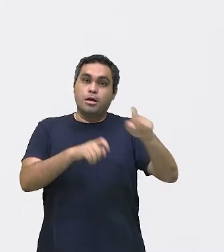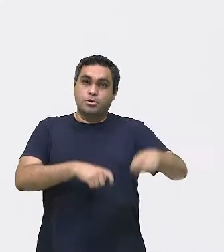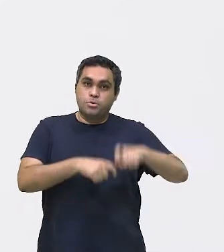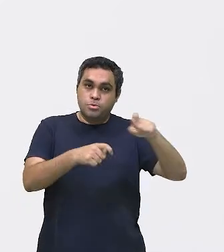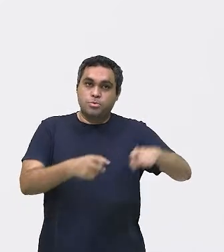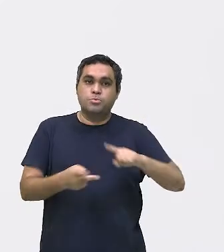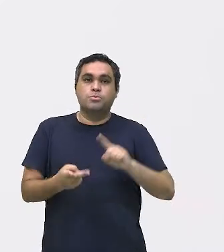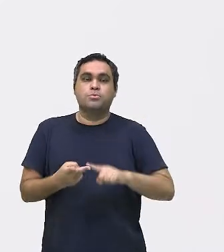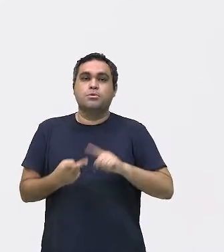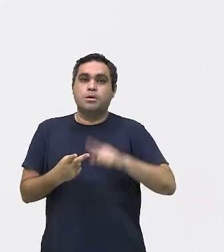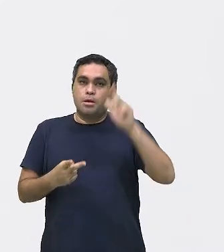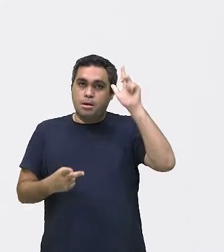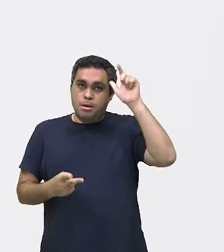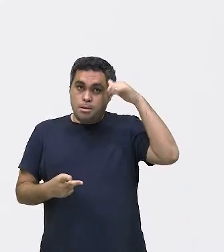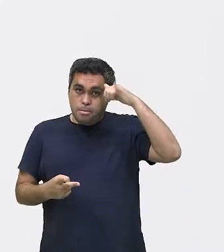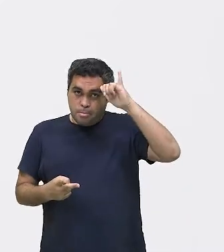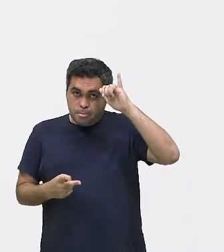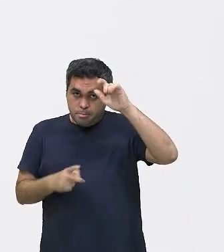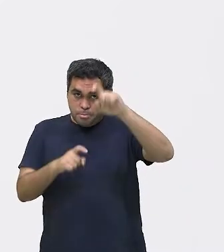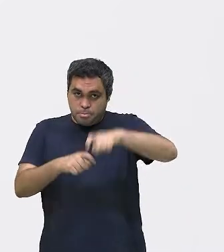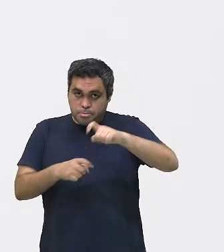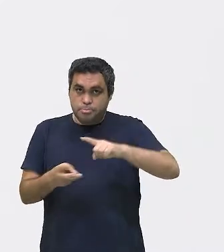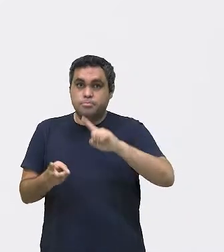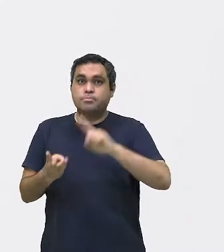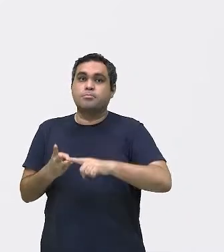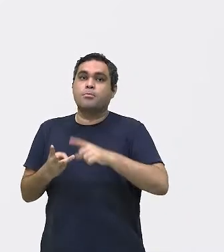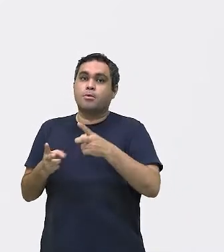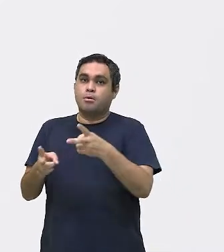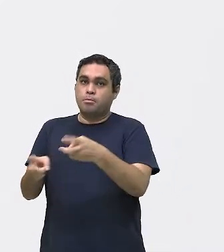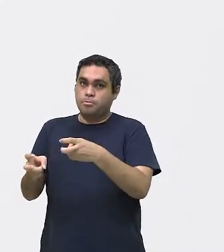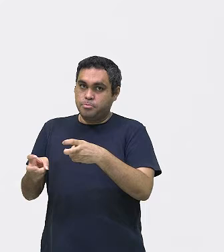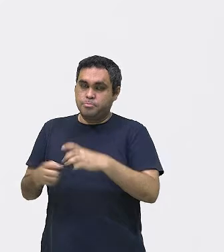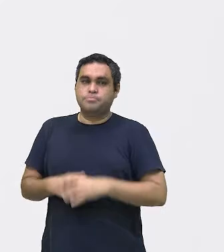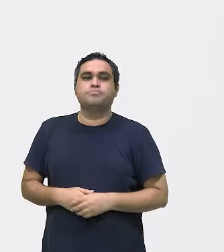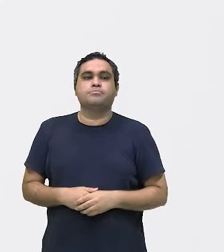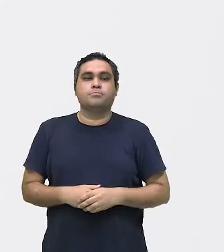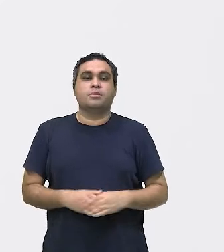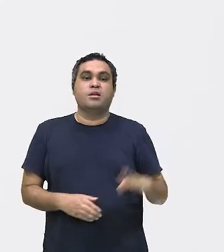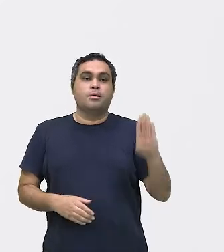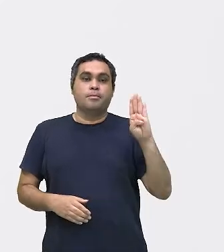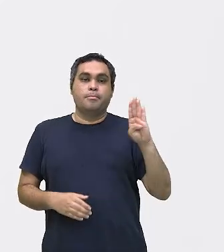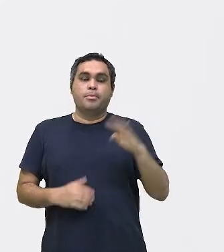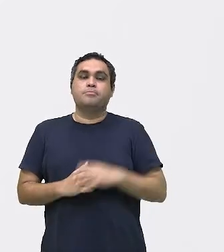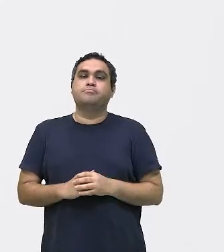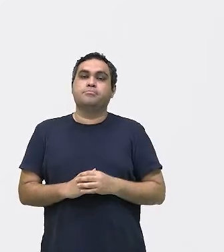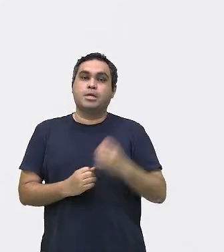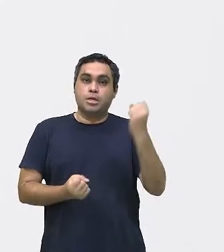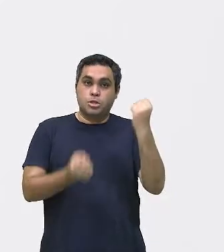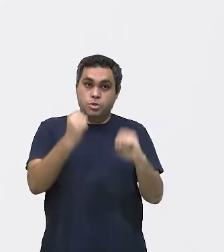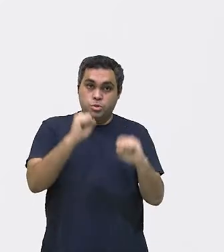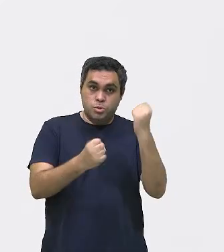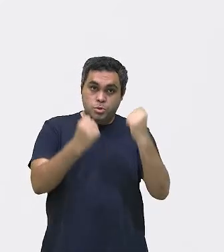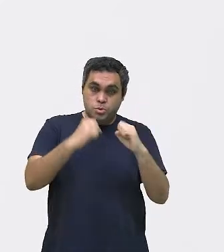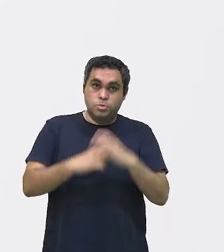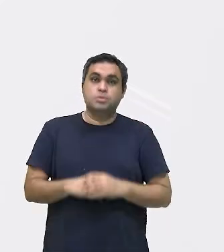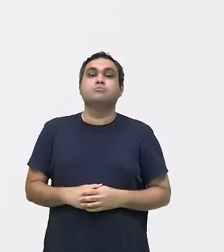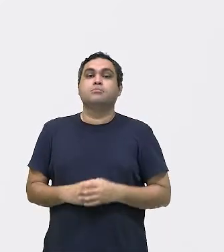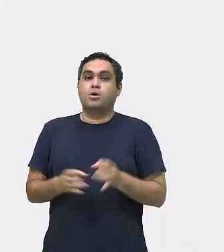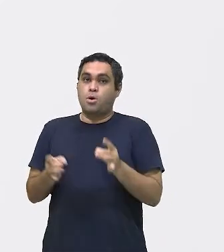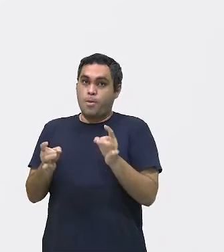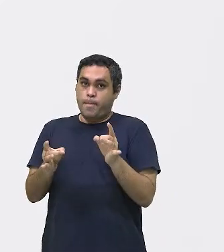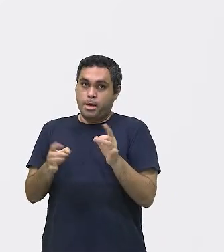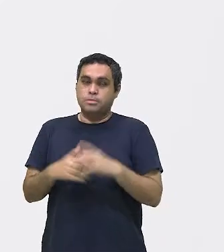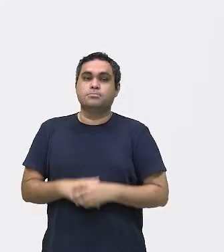pecuária e extrativismo. Alternativa B, indústria e comércio.